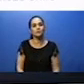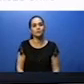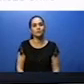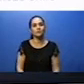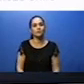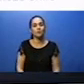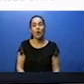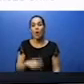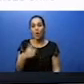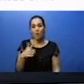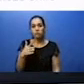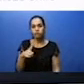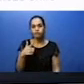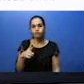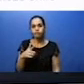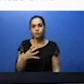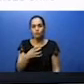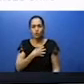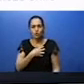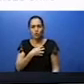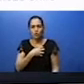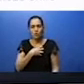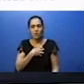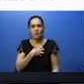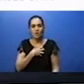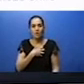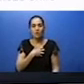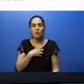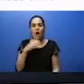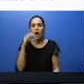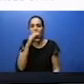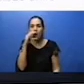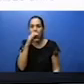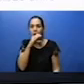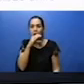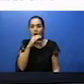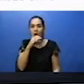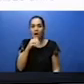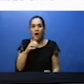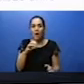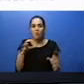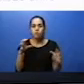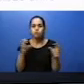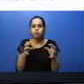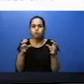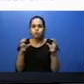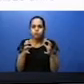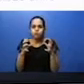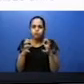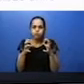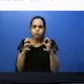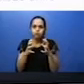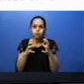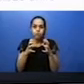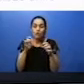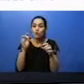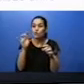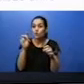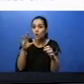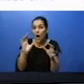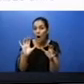Um outro fator que influencia a velocidade é a pressão, mas esse tipo de condição só ocorre quando a gente